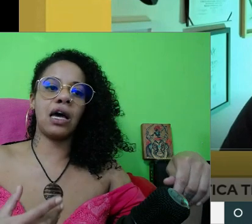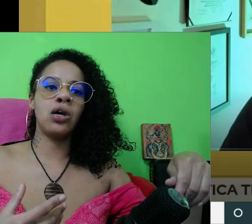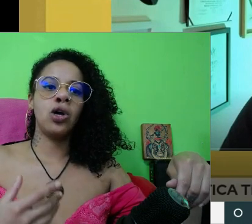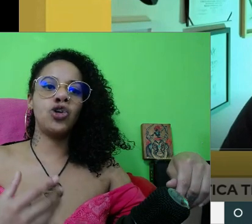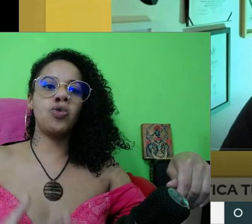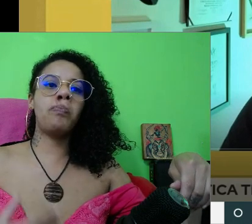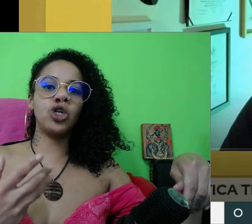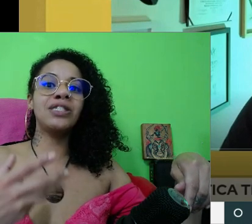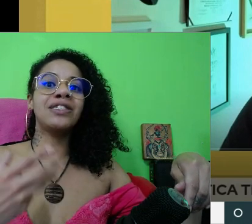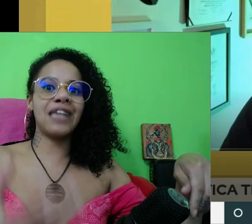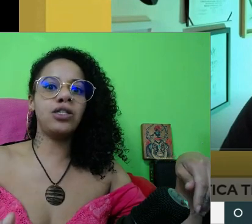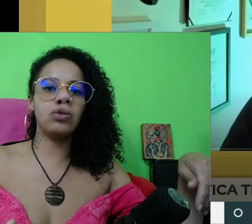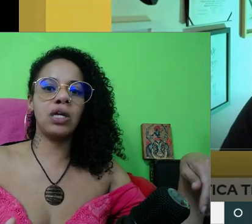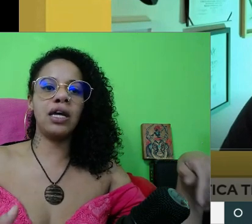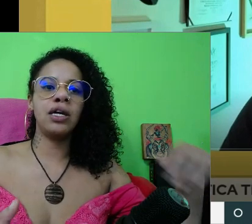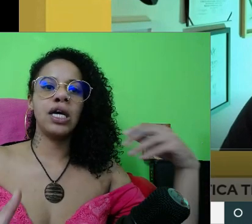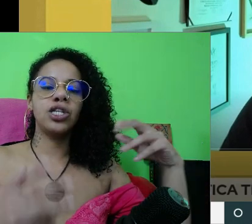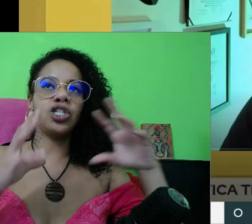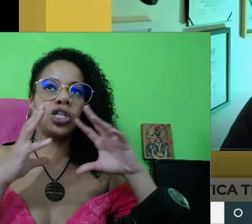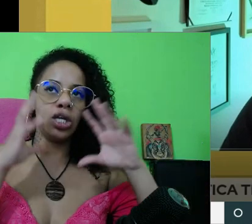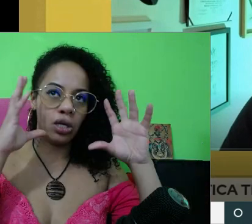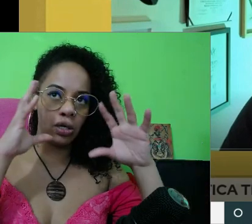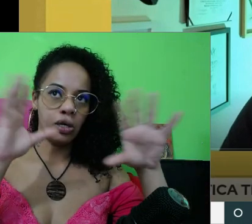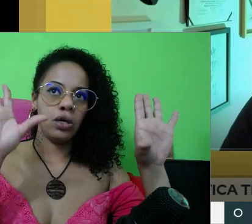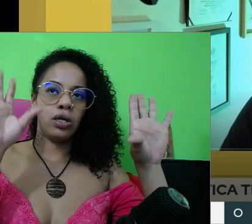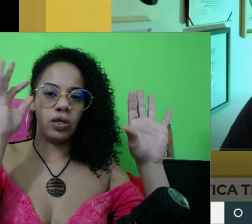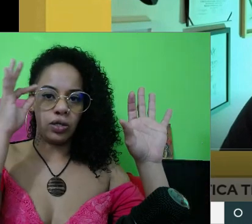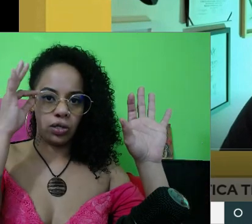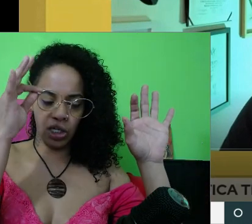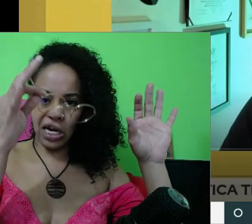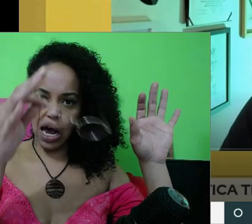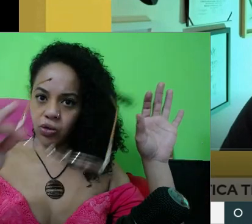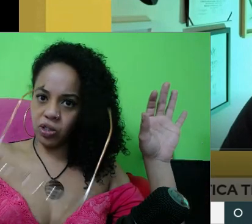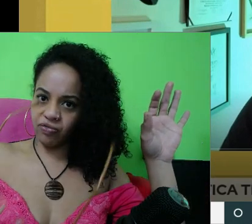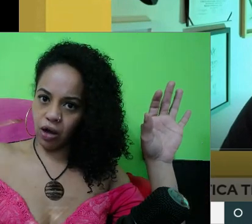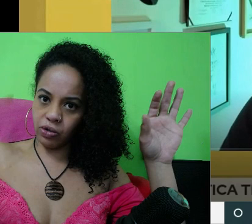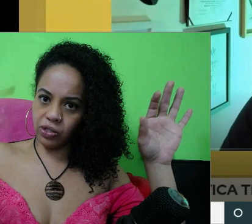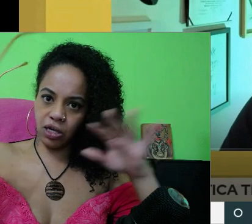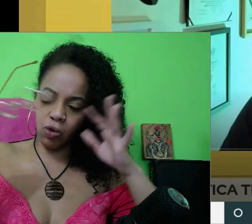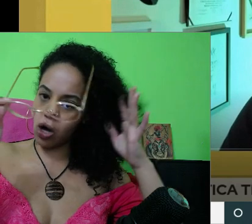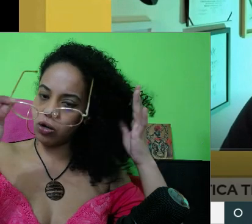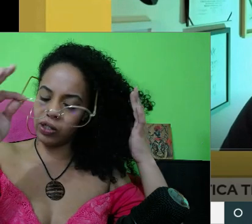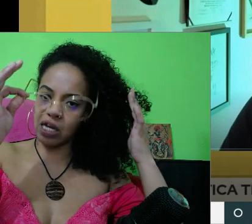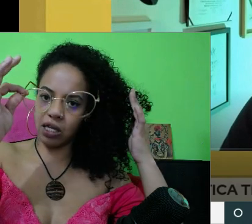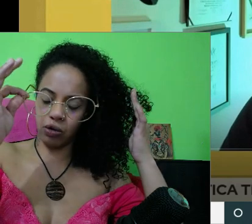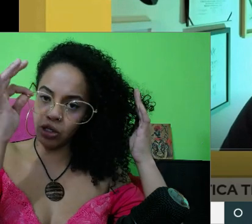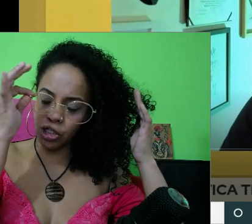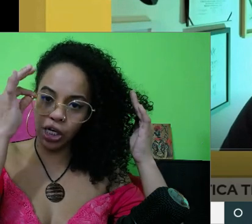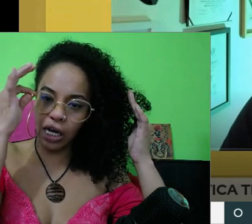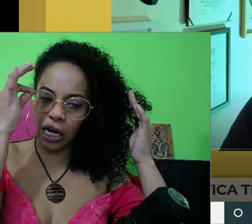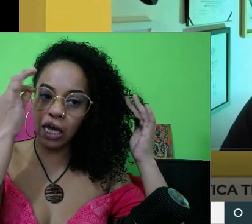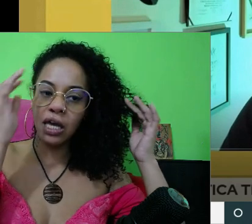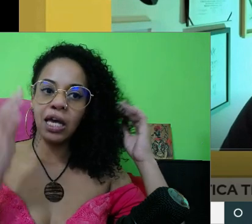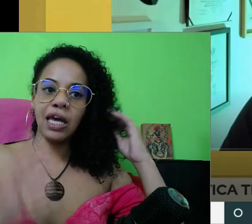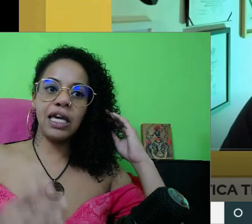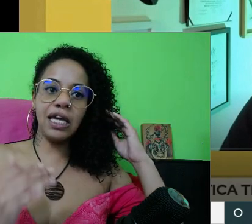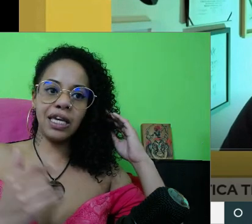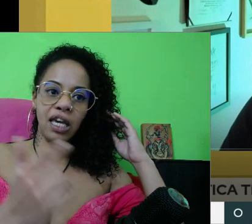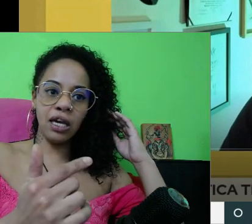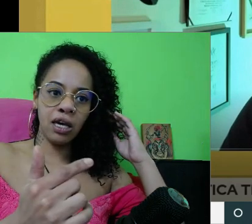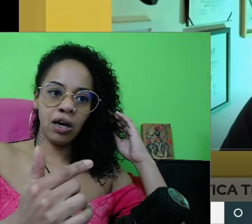está num processo né de tirar os véus aí o óculos da ideologia né